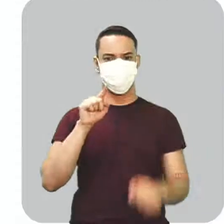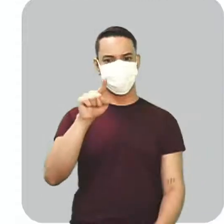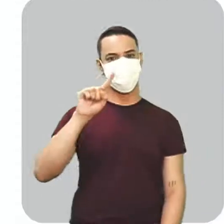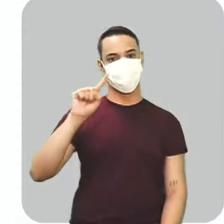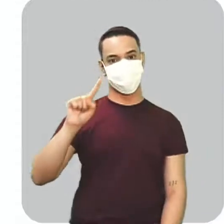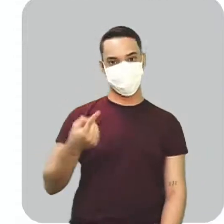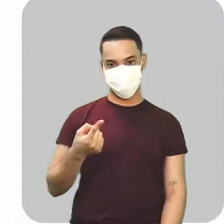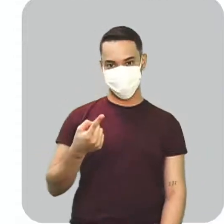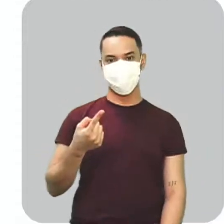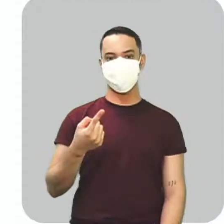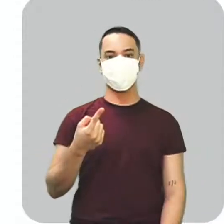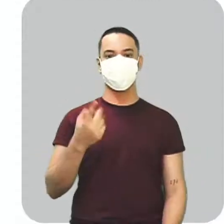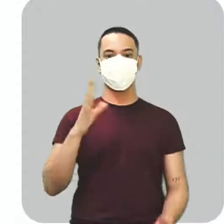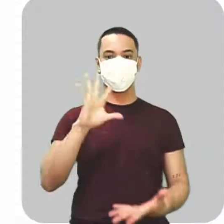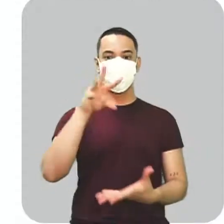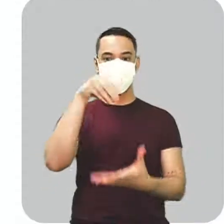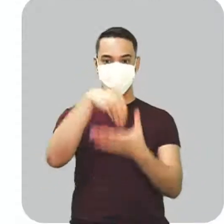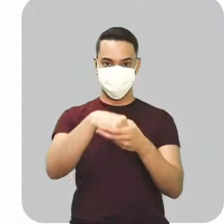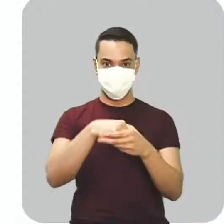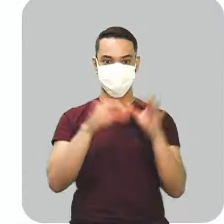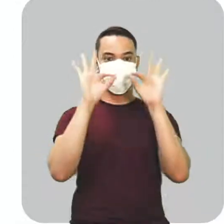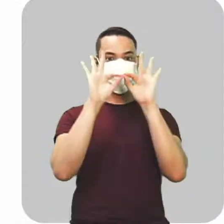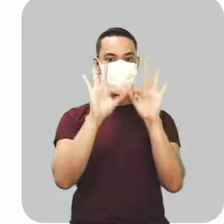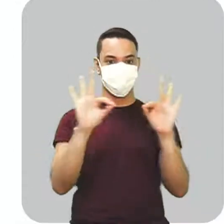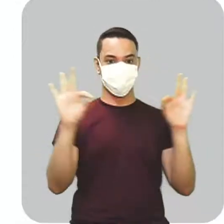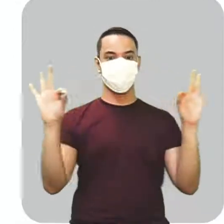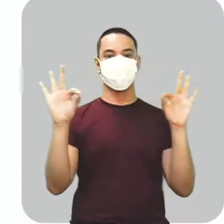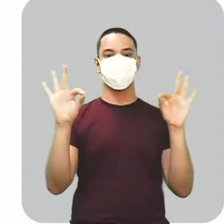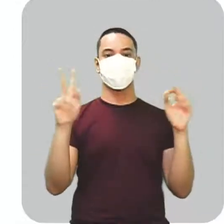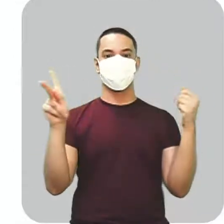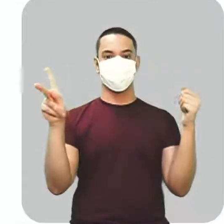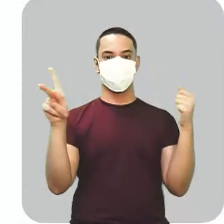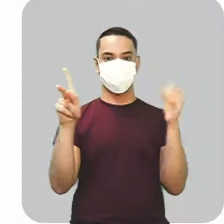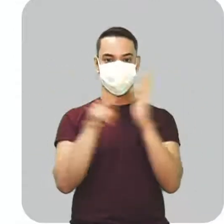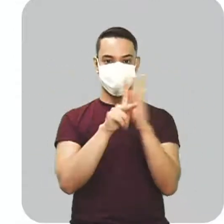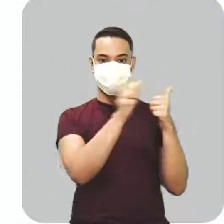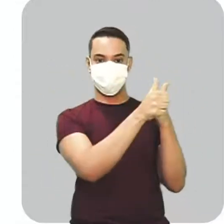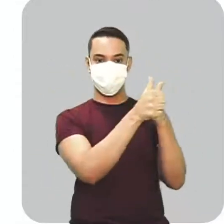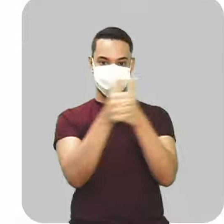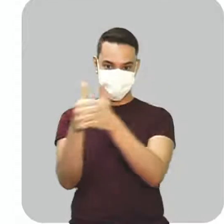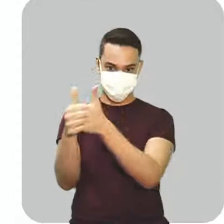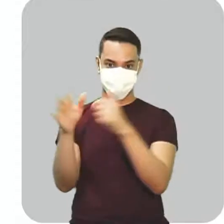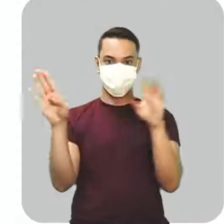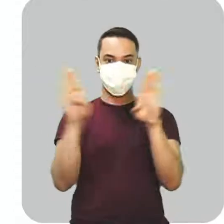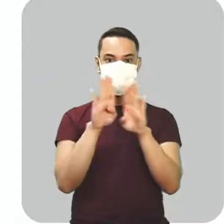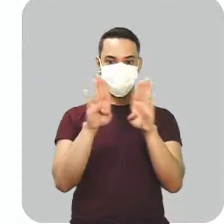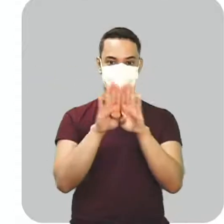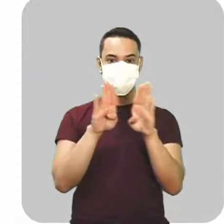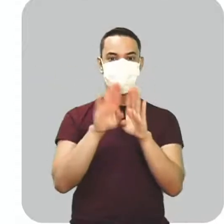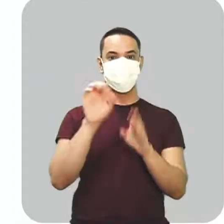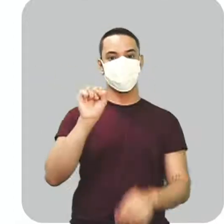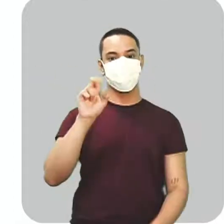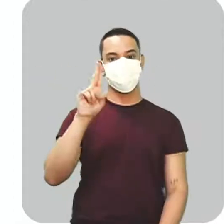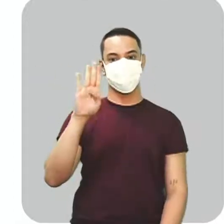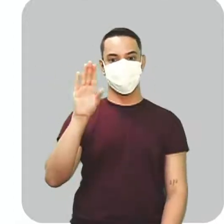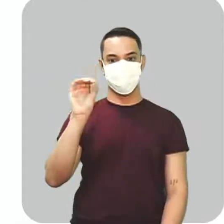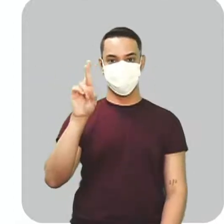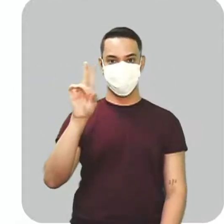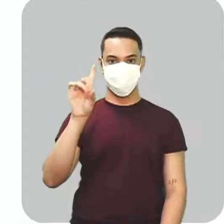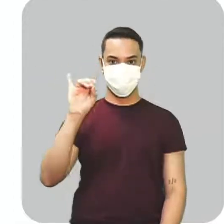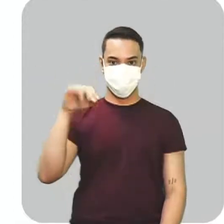pontuação? Aplicação da pontuação nas orações coordenadas e subordinadas.